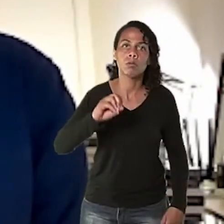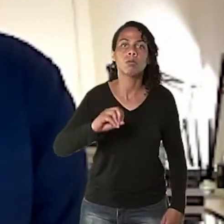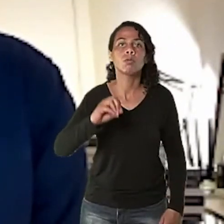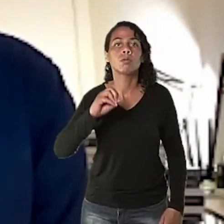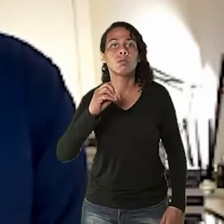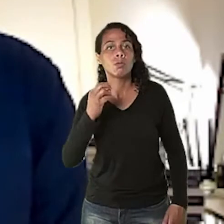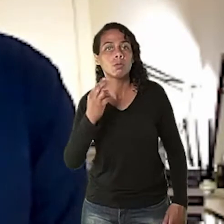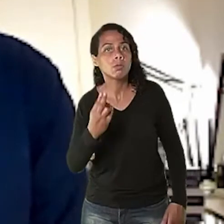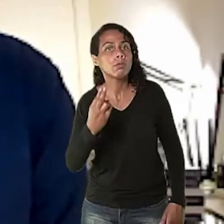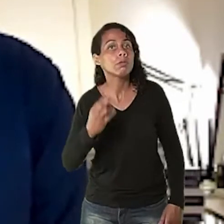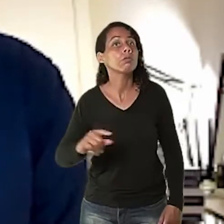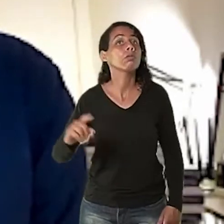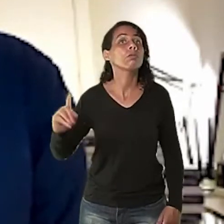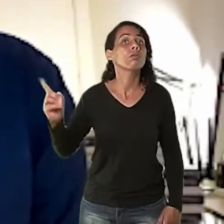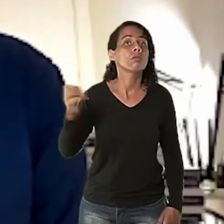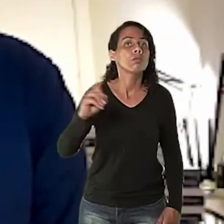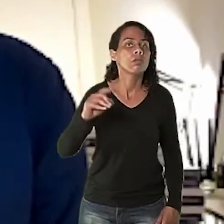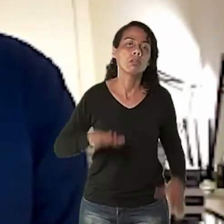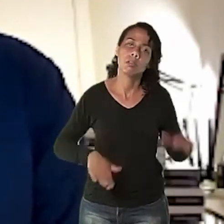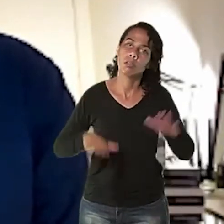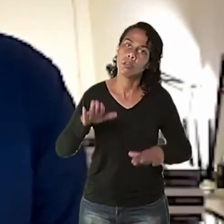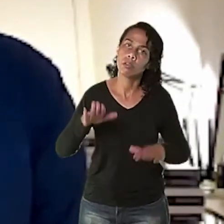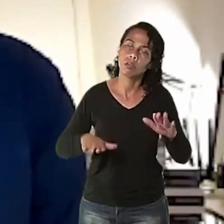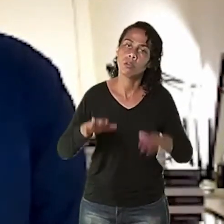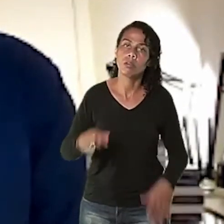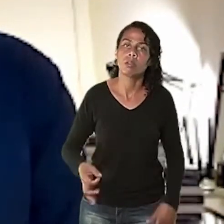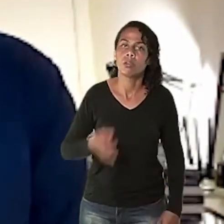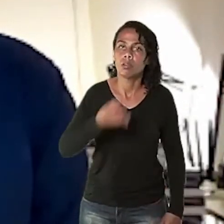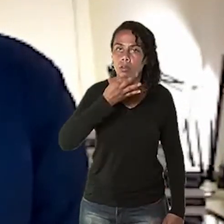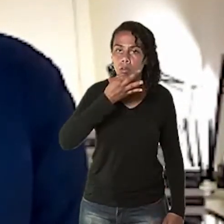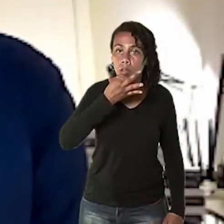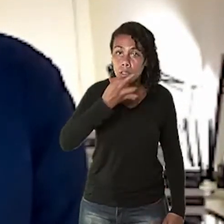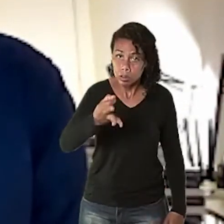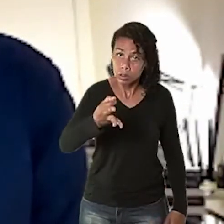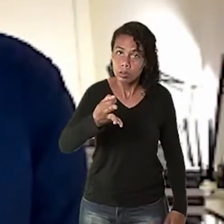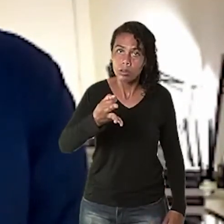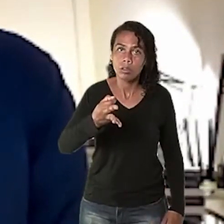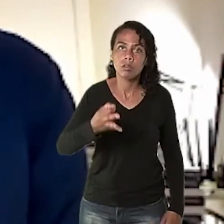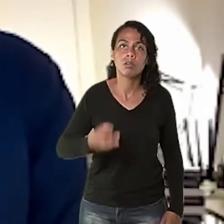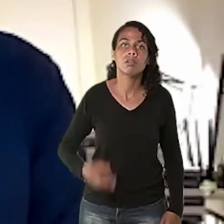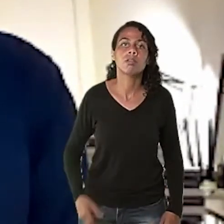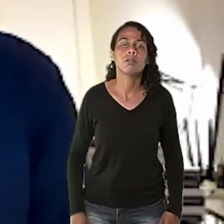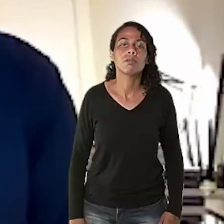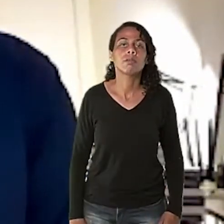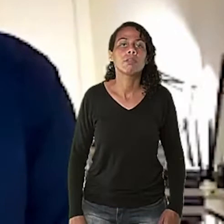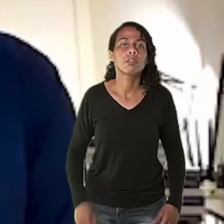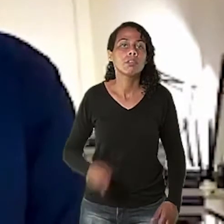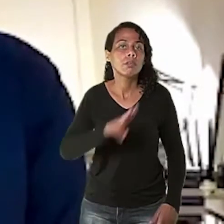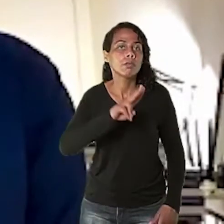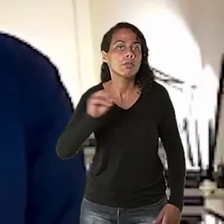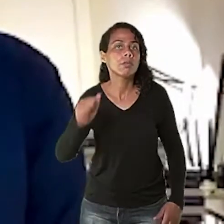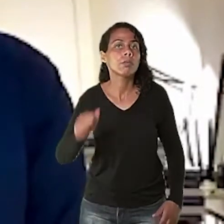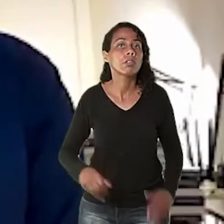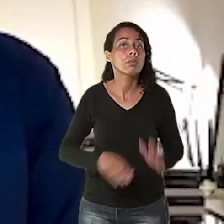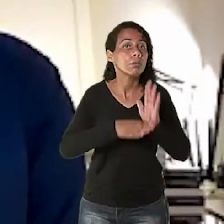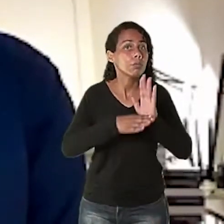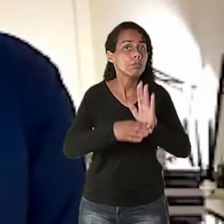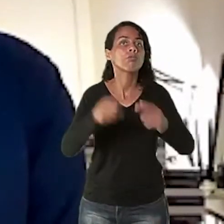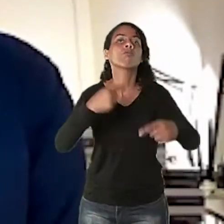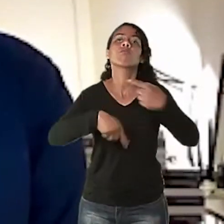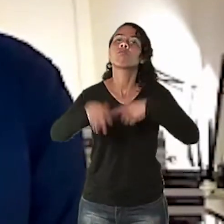do que um elogio meio bobo ou vazio, que você não